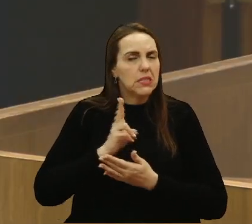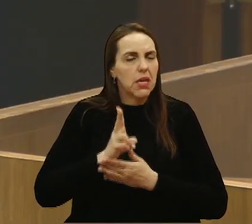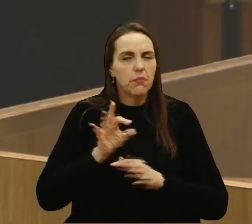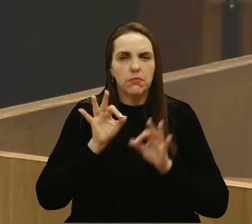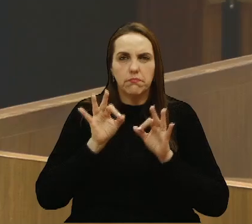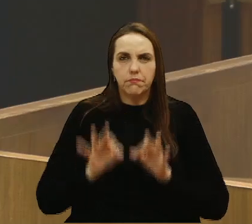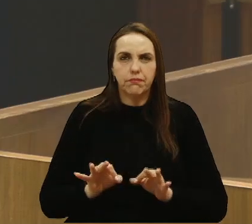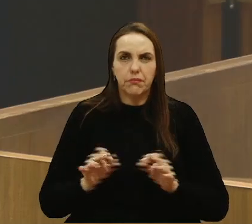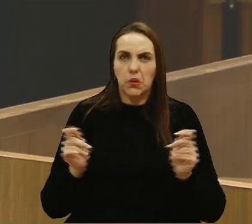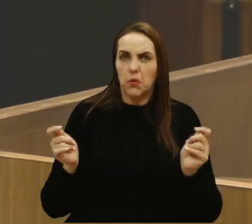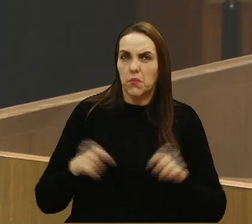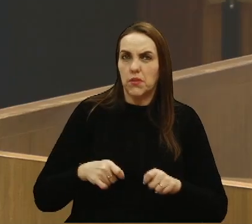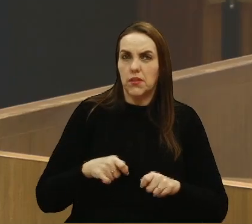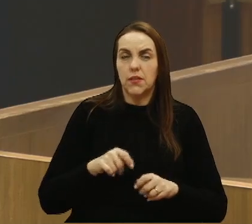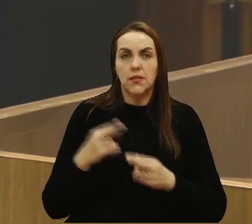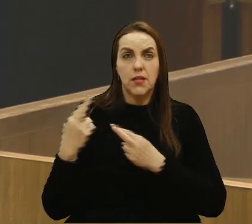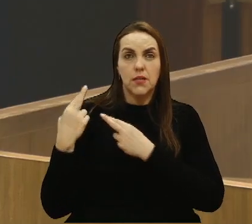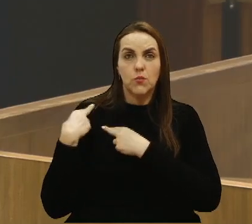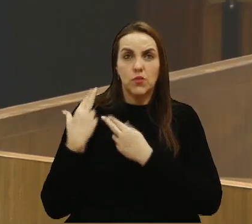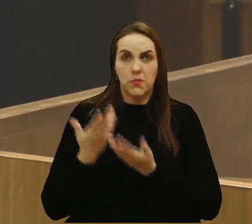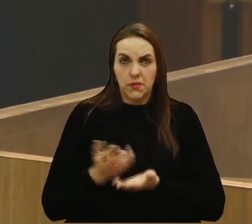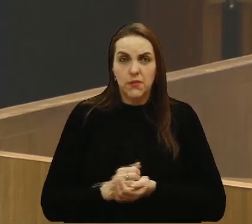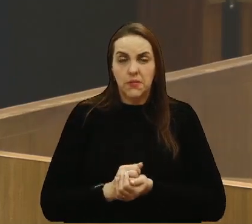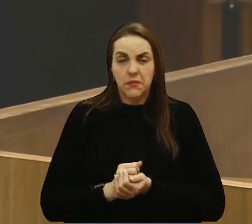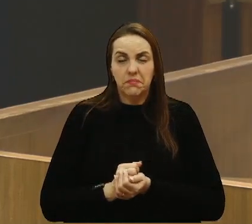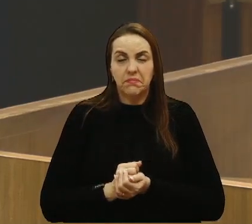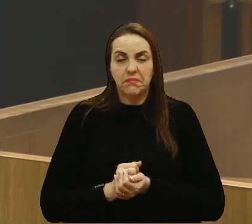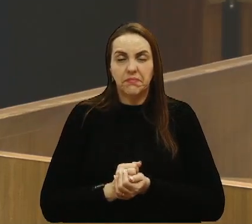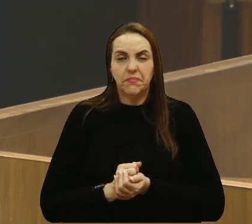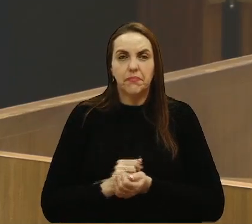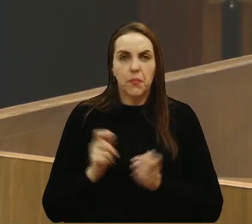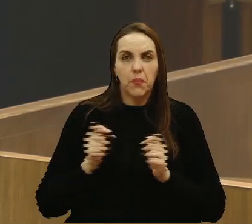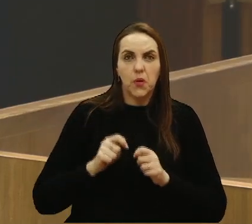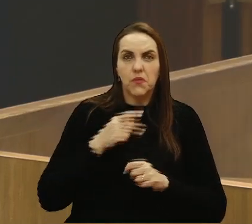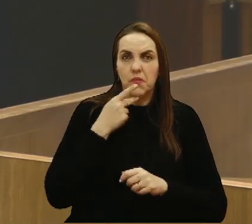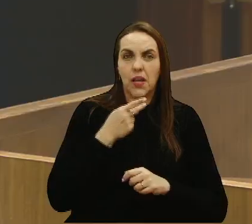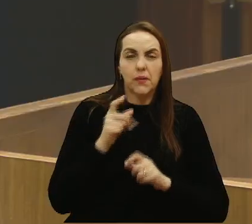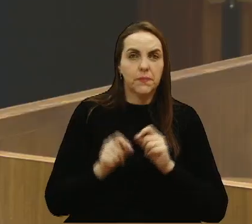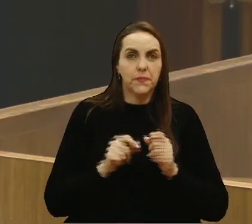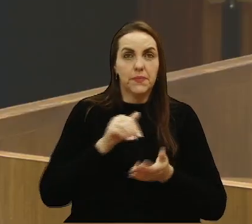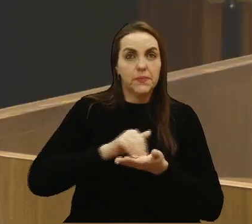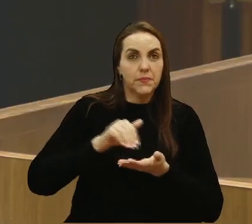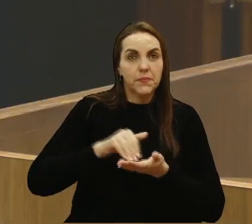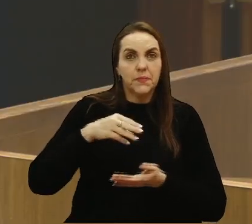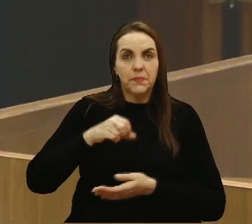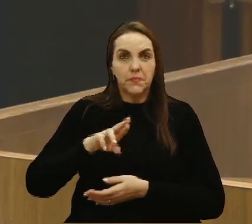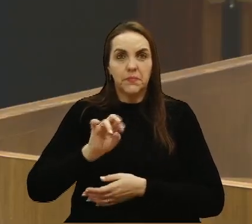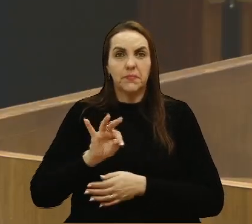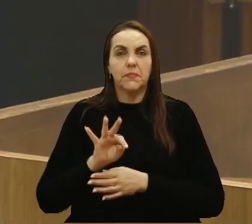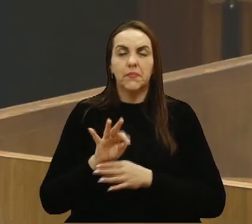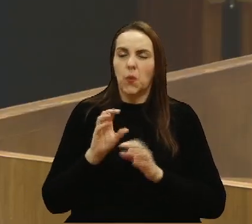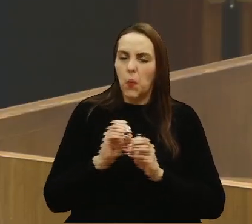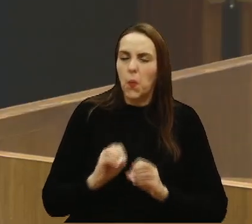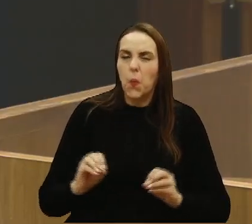muito competente, muito responsável, e posso dizer, a secretária Marta está fazendo um ótimo trabalho,